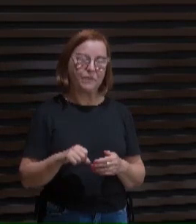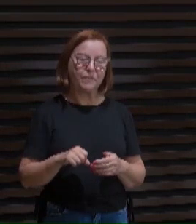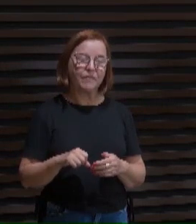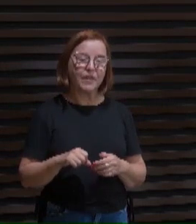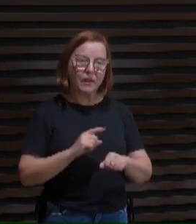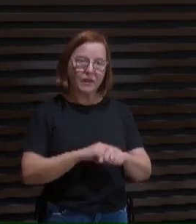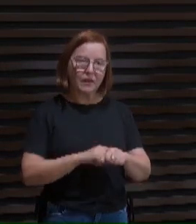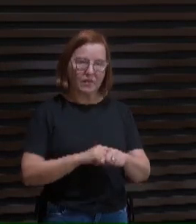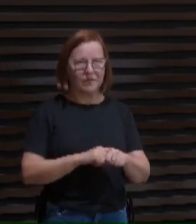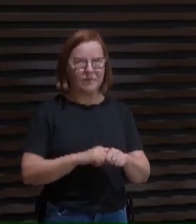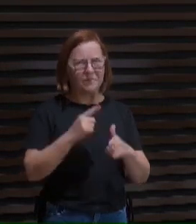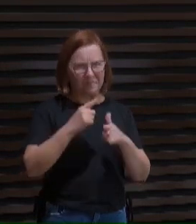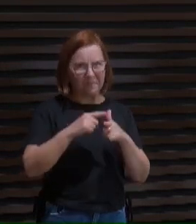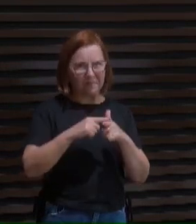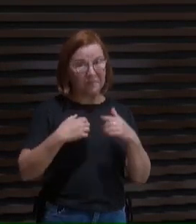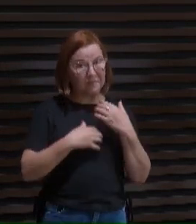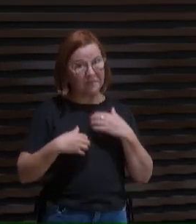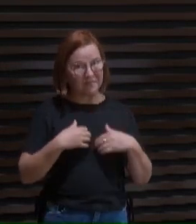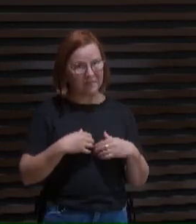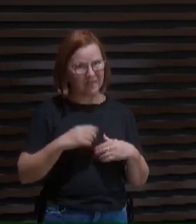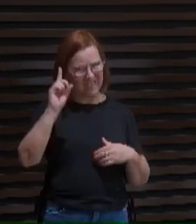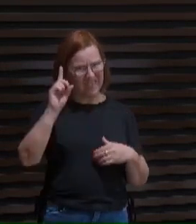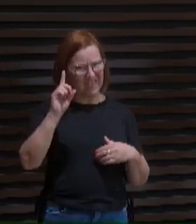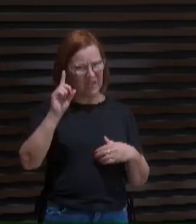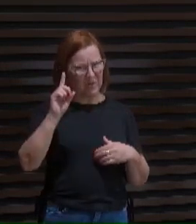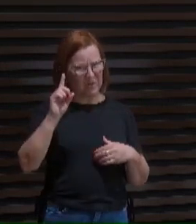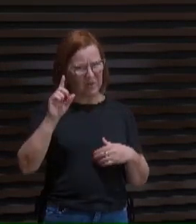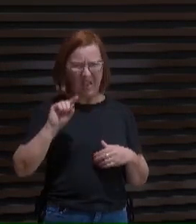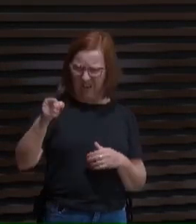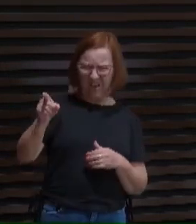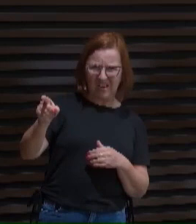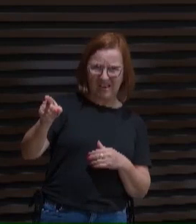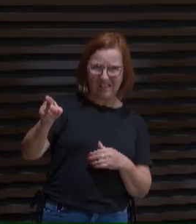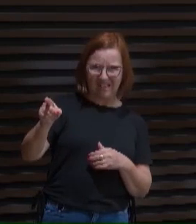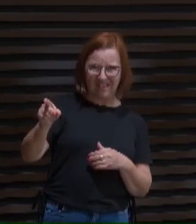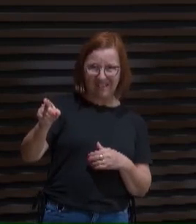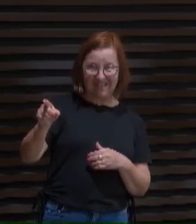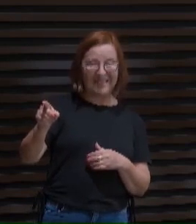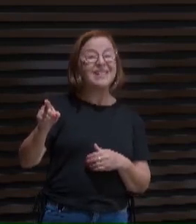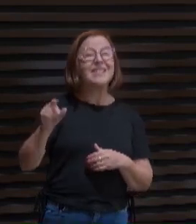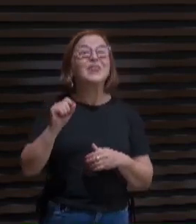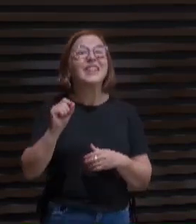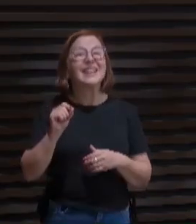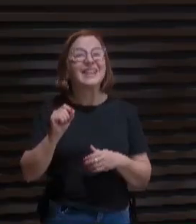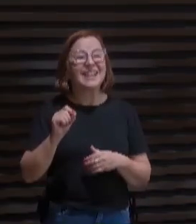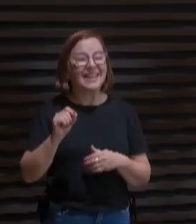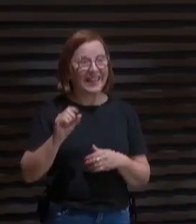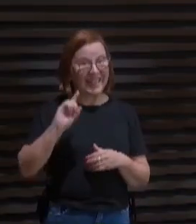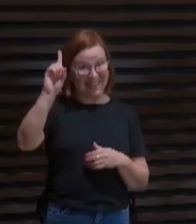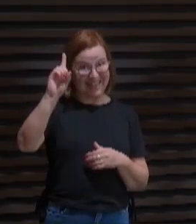tribulação, na hora da angústia, ele não é presente. Ele é socorro